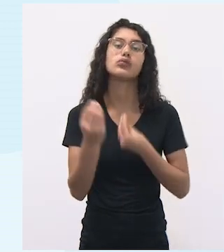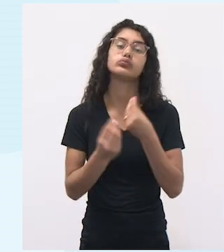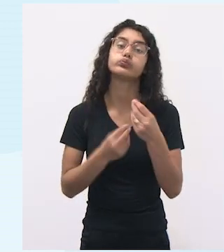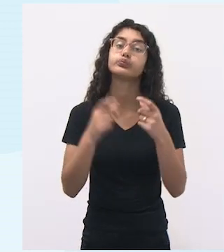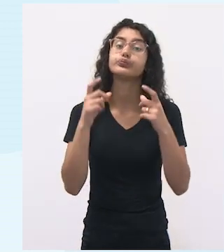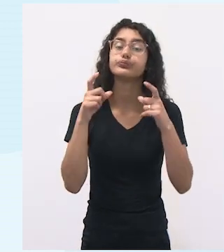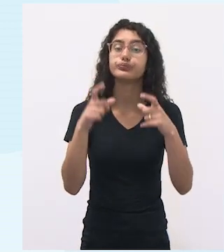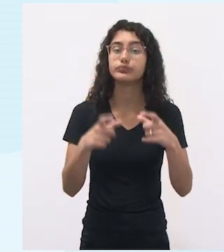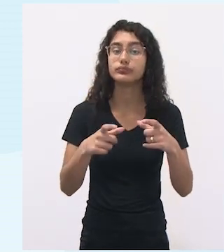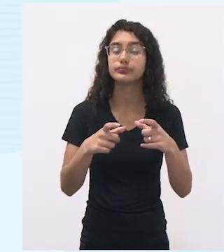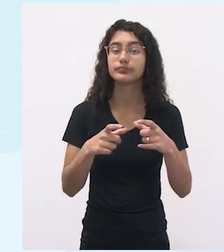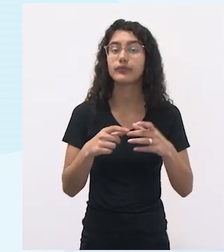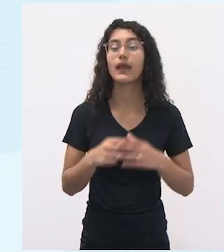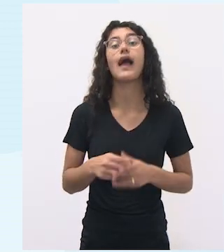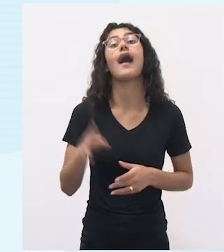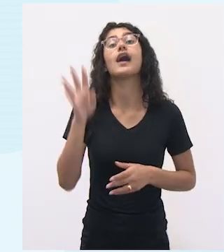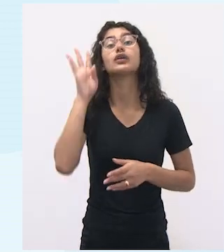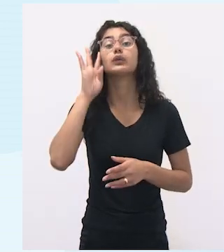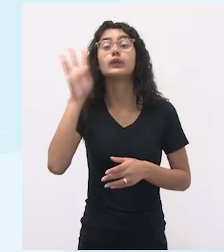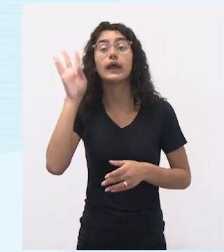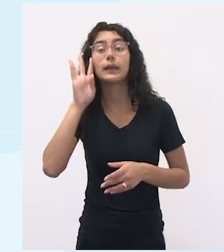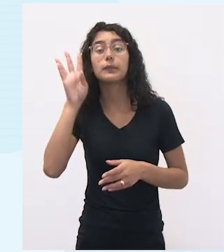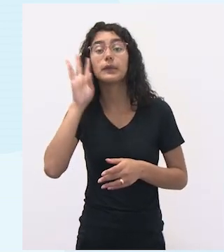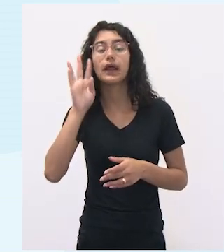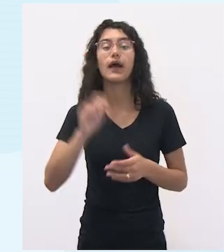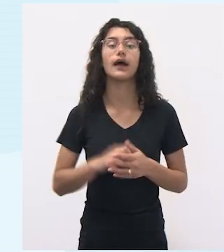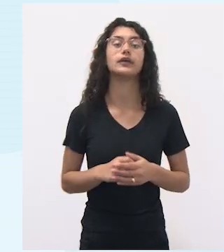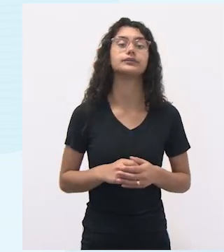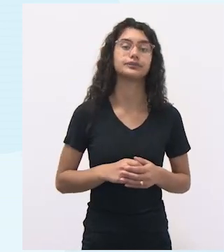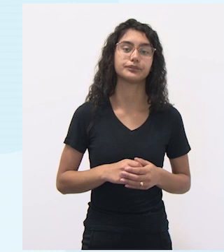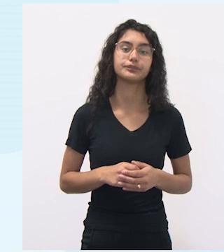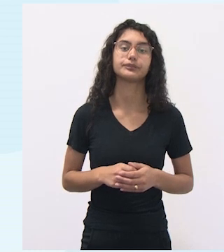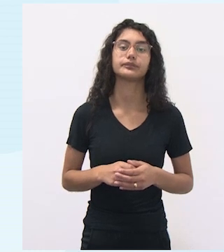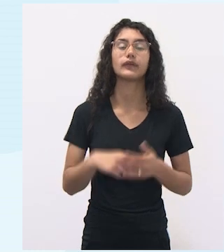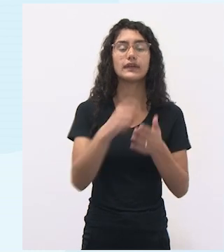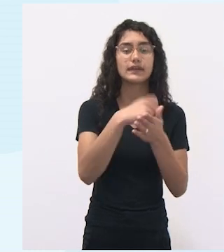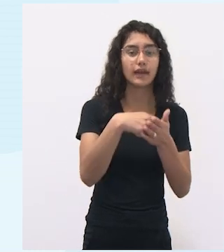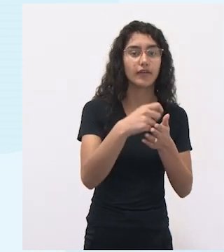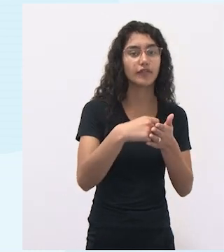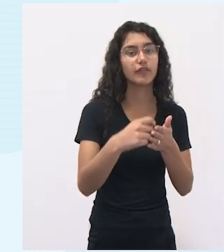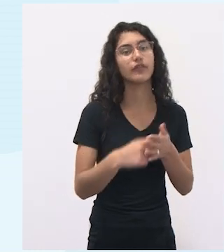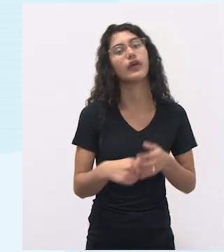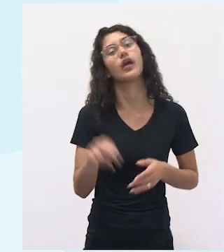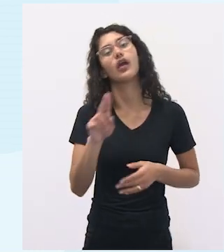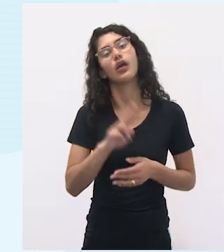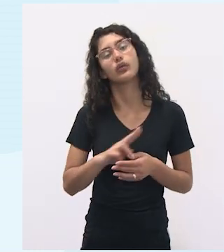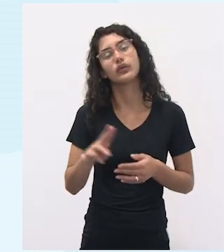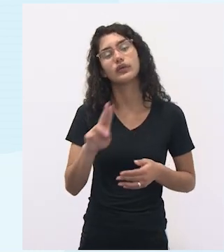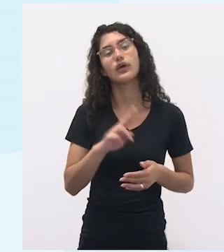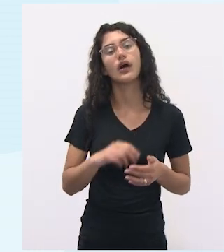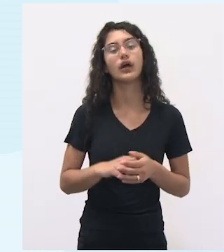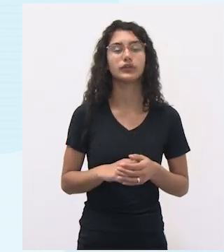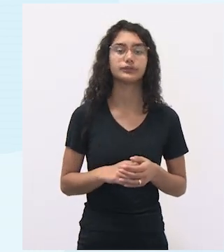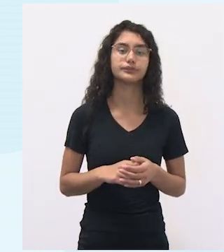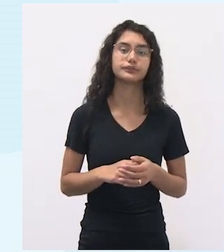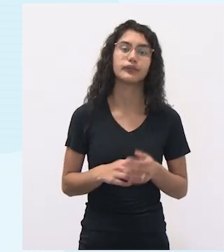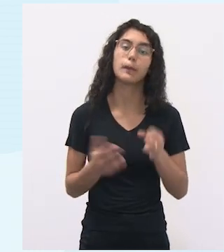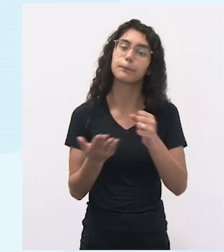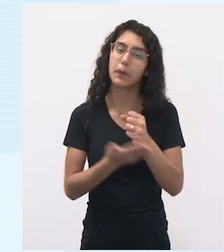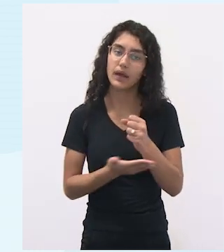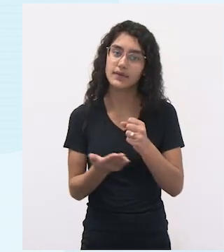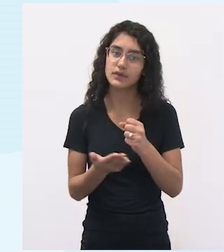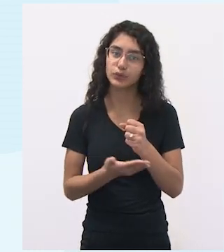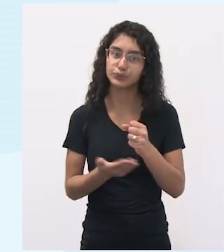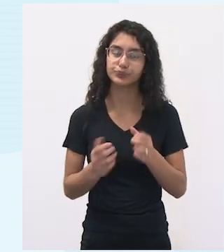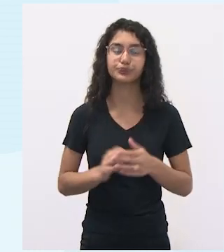encontrar? No recordar, que é identificar, nomear, selecionar, descrever, registrar, listar. Então, são operações básicas.